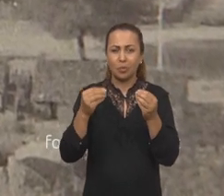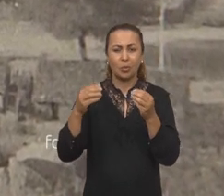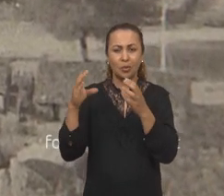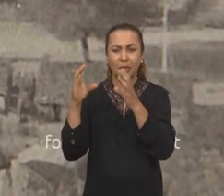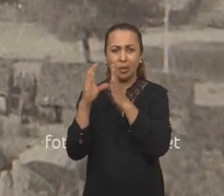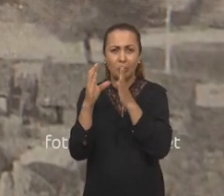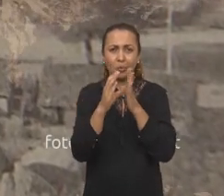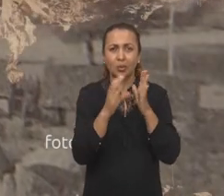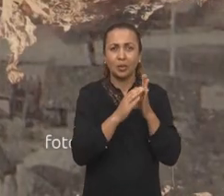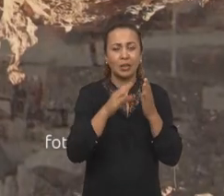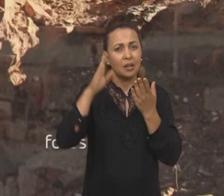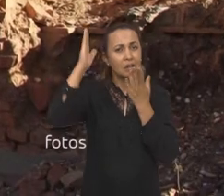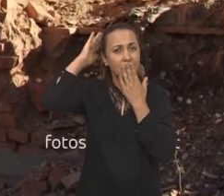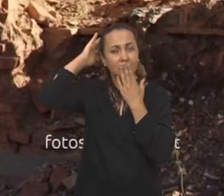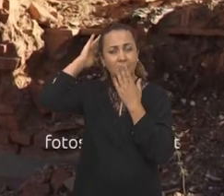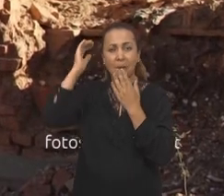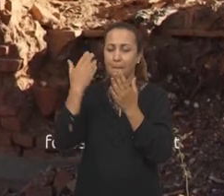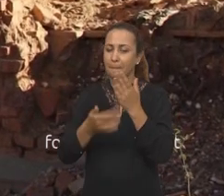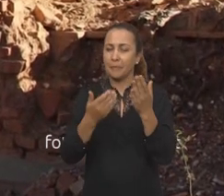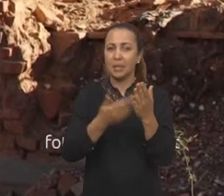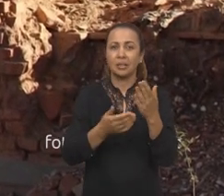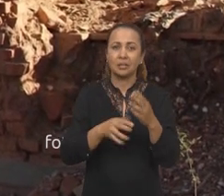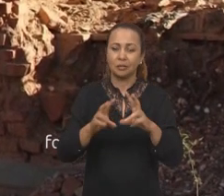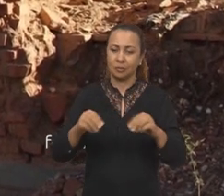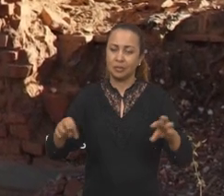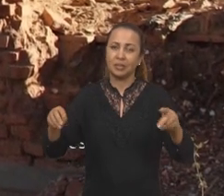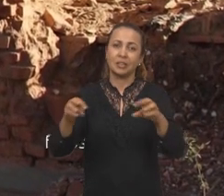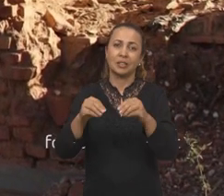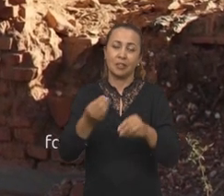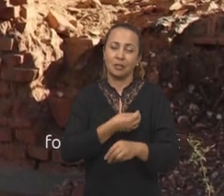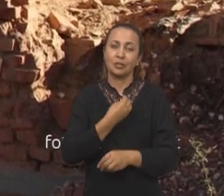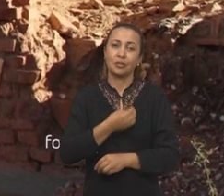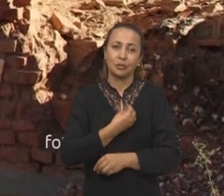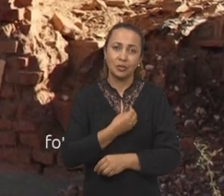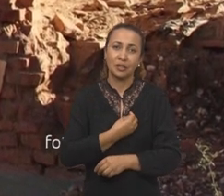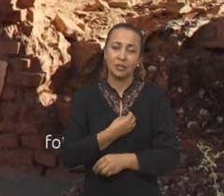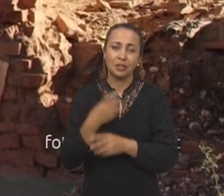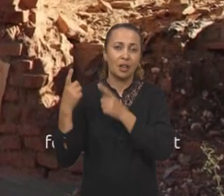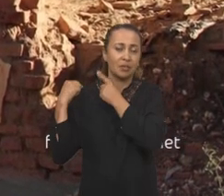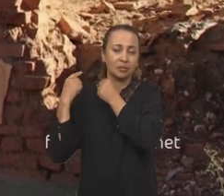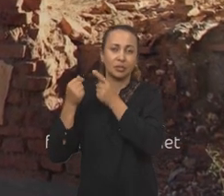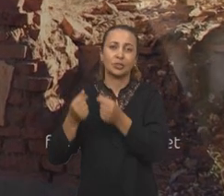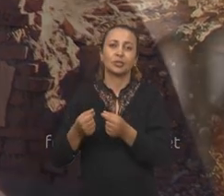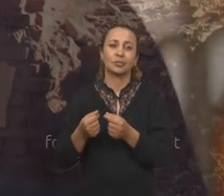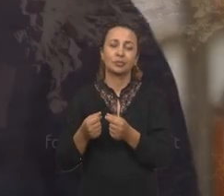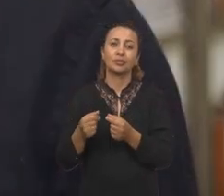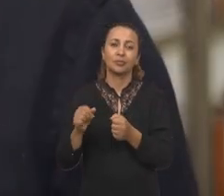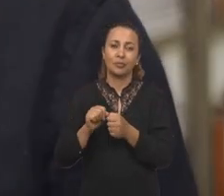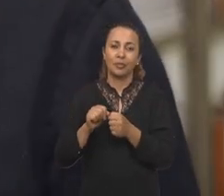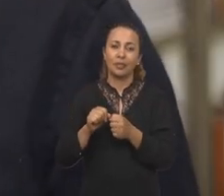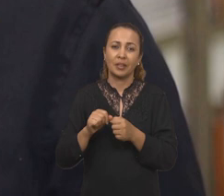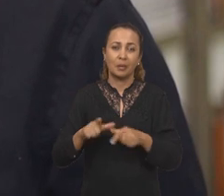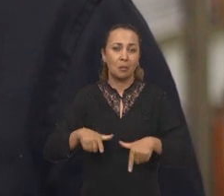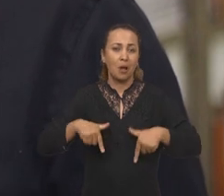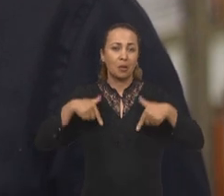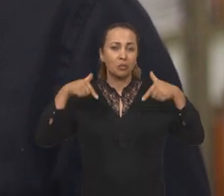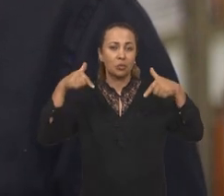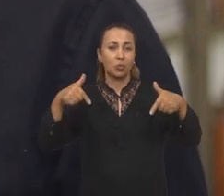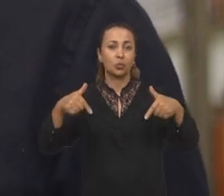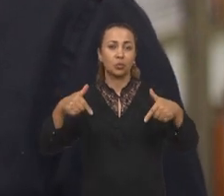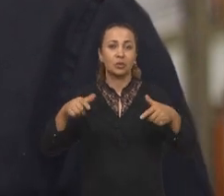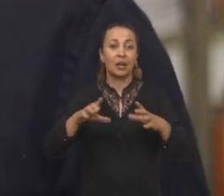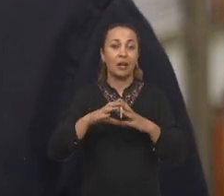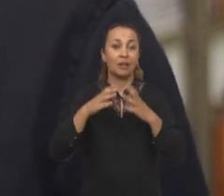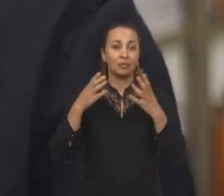comunidades indígenas perderam seus territórios né de vivência de tradição e constitui uma grande luta